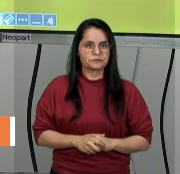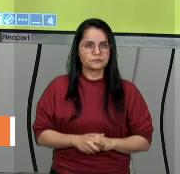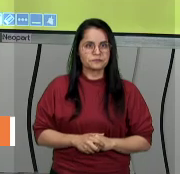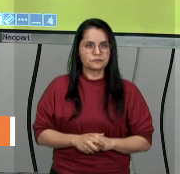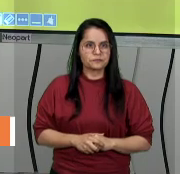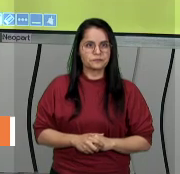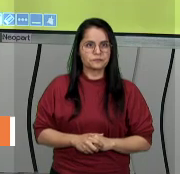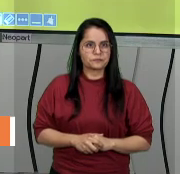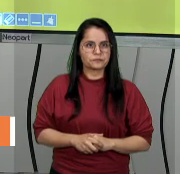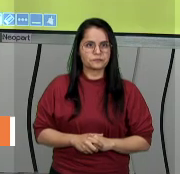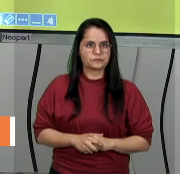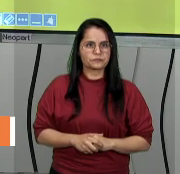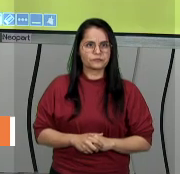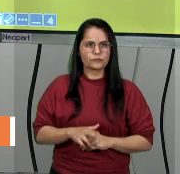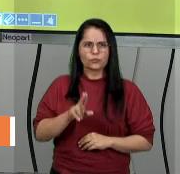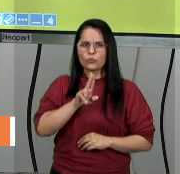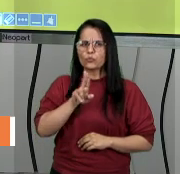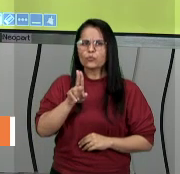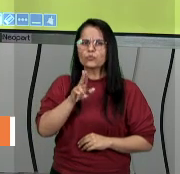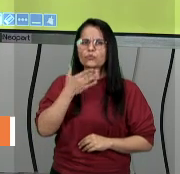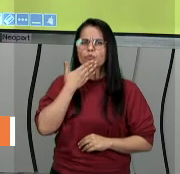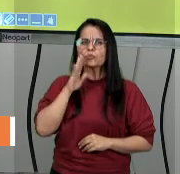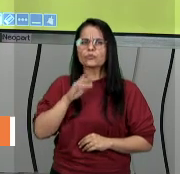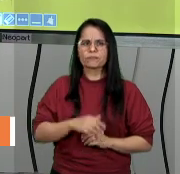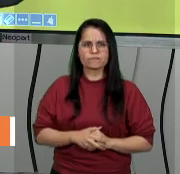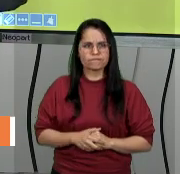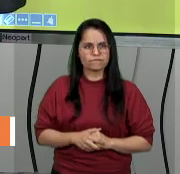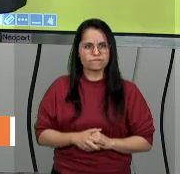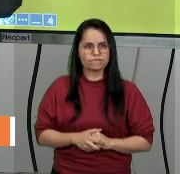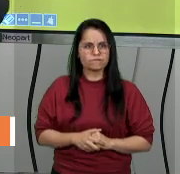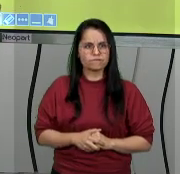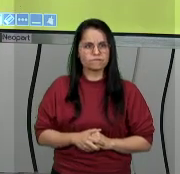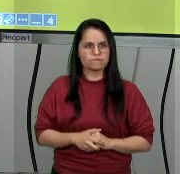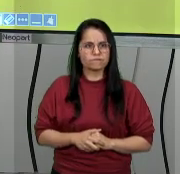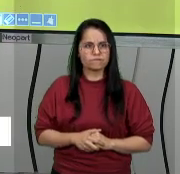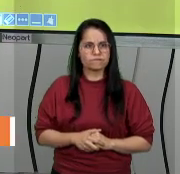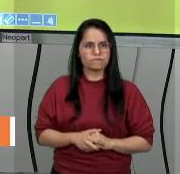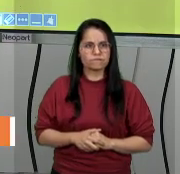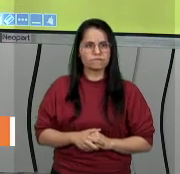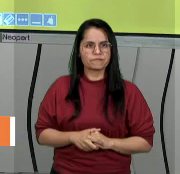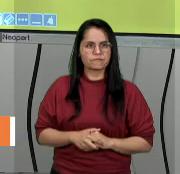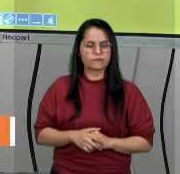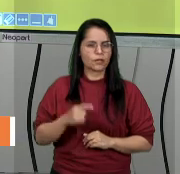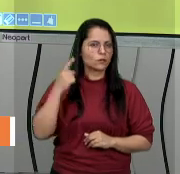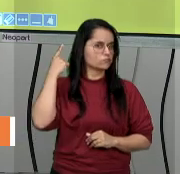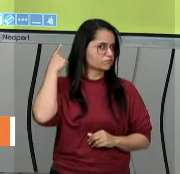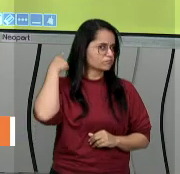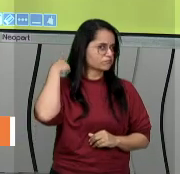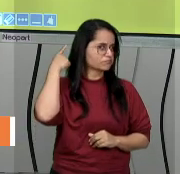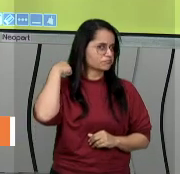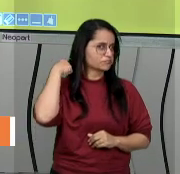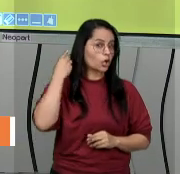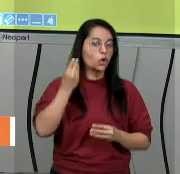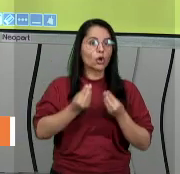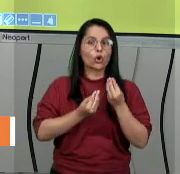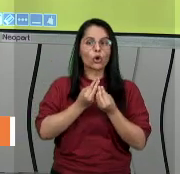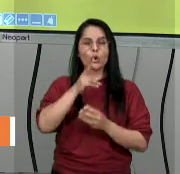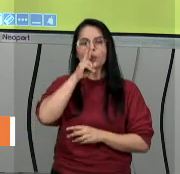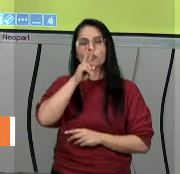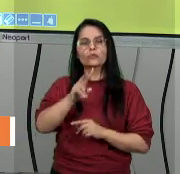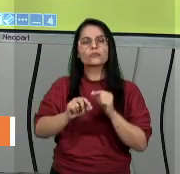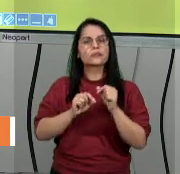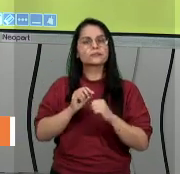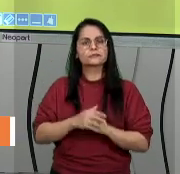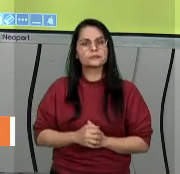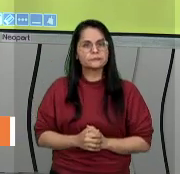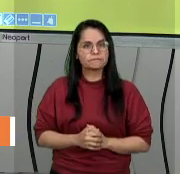Pessoal, como que chama essa estrutura aqui? É a nossa medula espinhal. Como que eu estou vendo